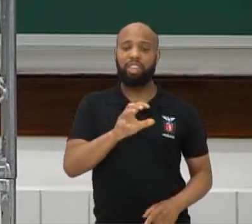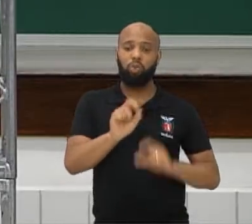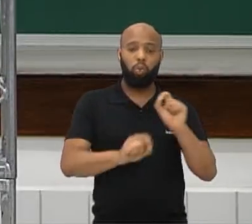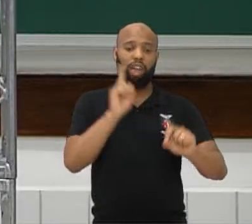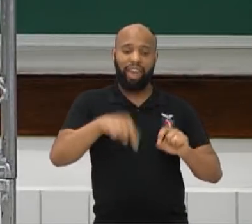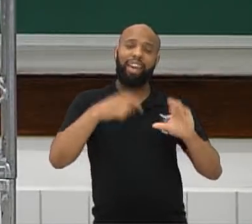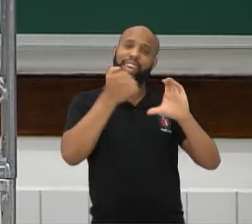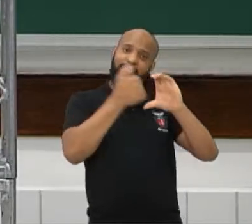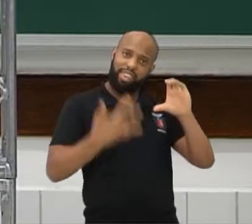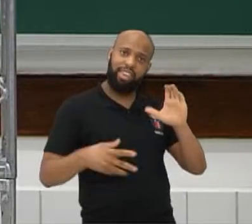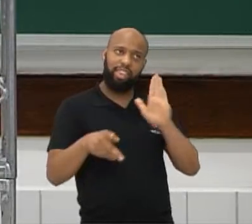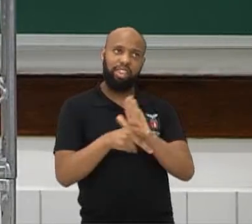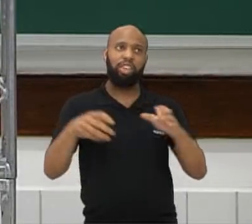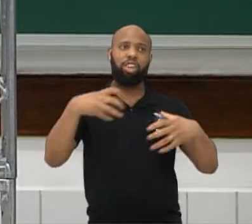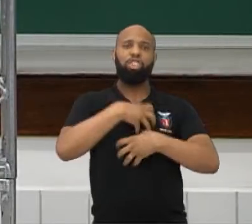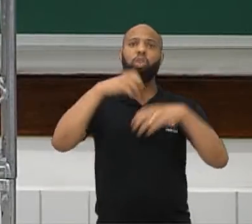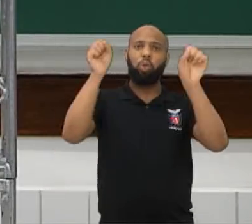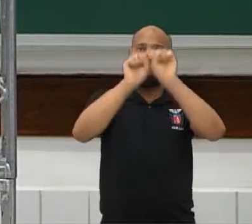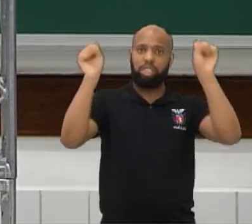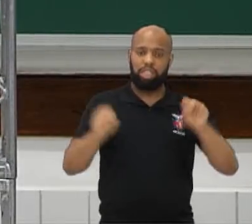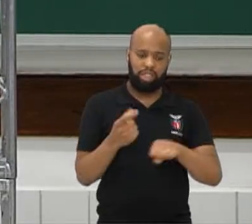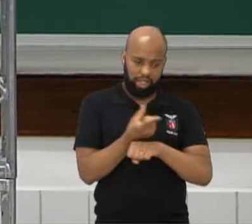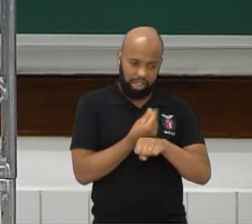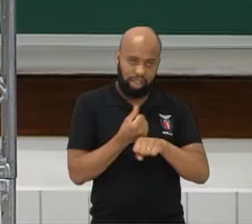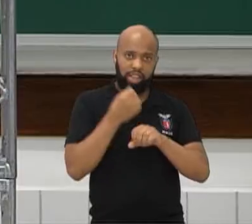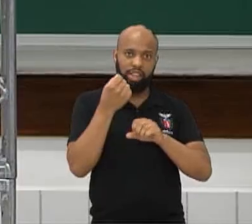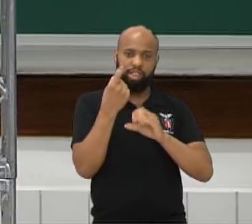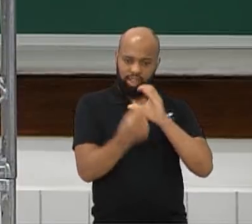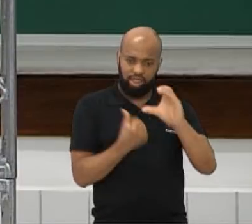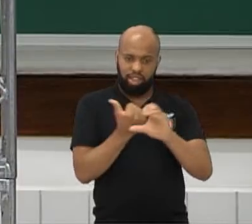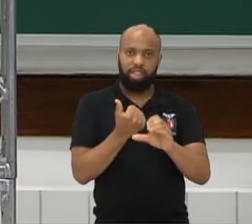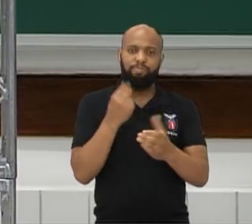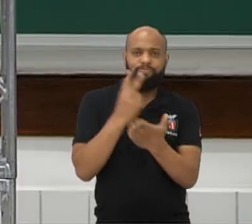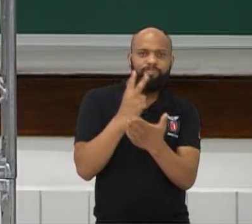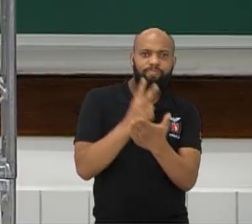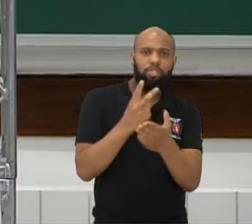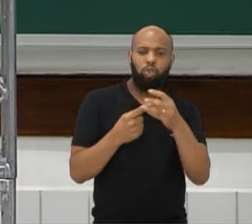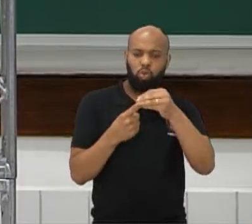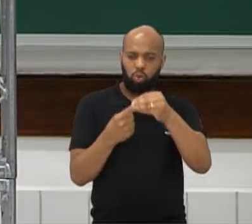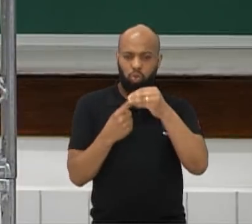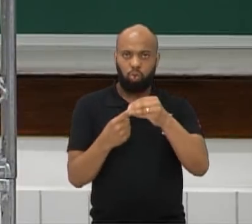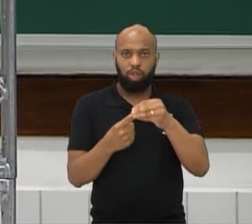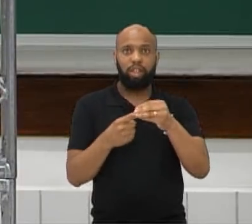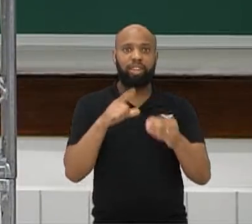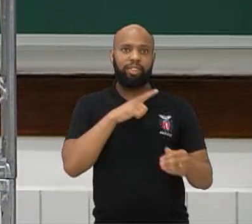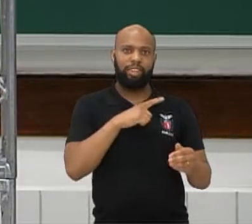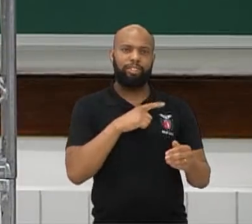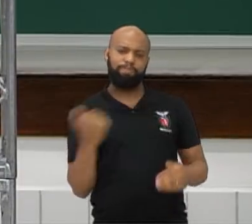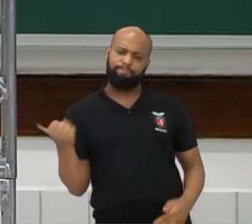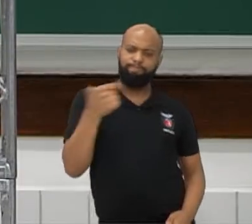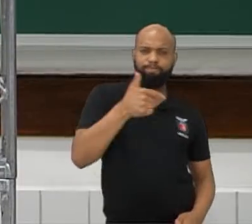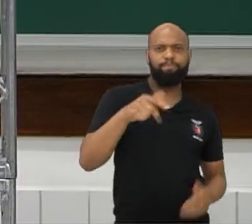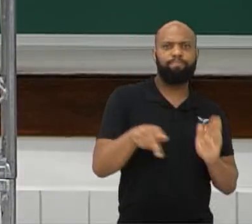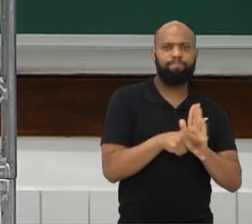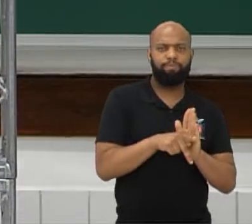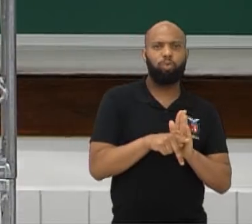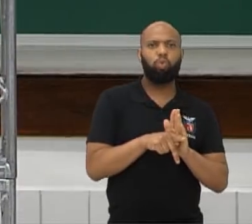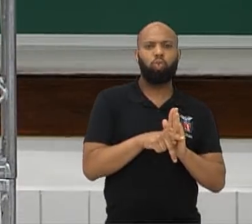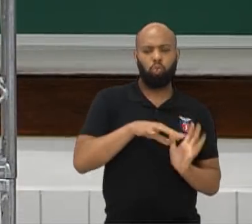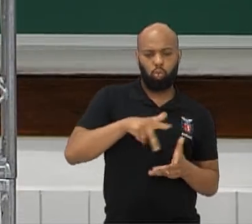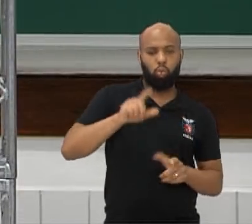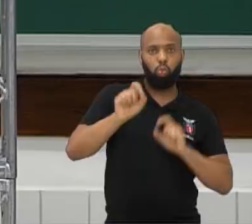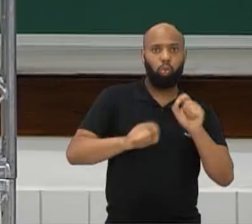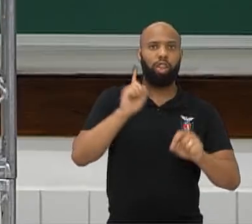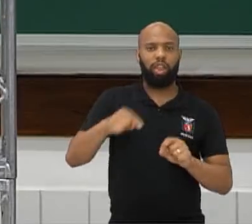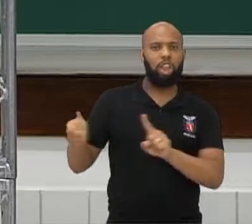própria característica do sistema capitalista, ele se manter como o único e o majoritário no mundo, ou seja, o hegemônico.